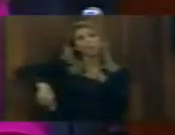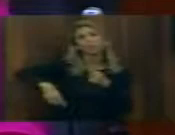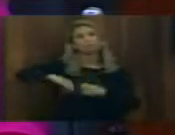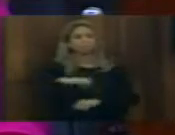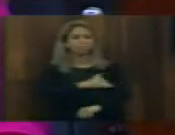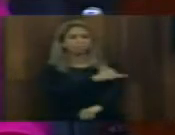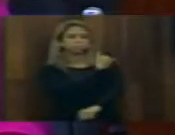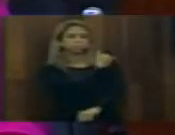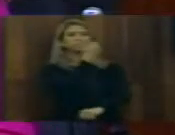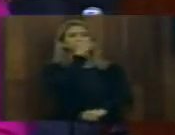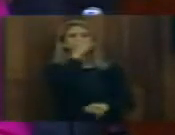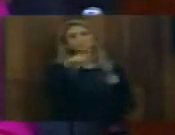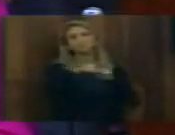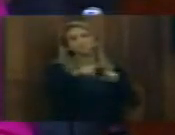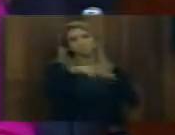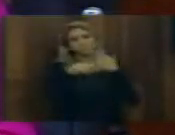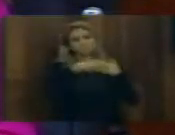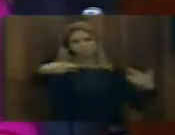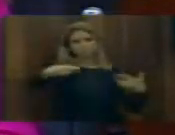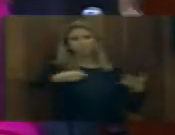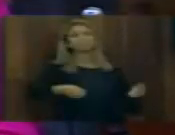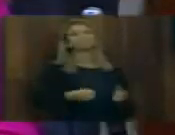Outras Providências. Ofício GAPRE, número